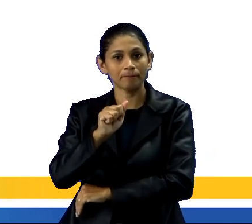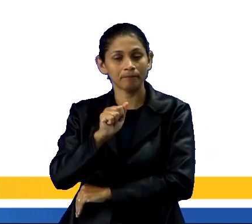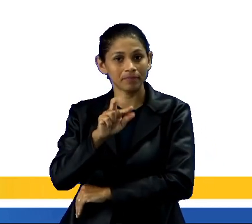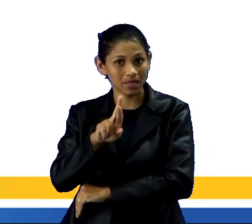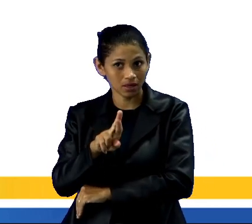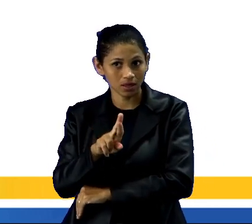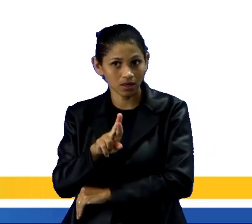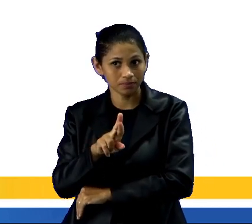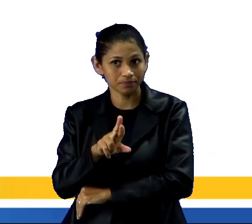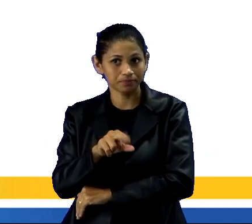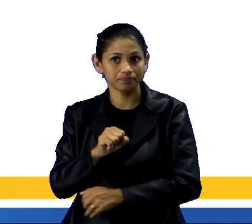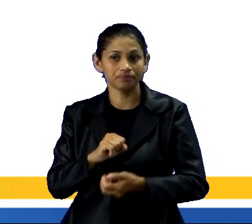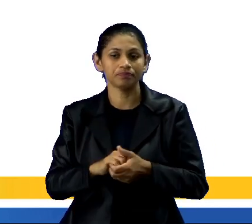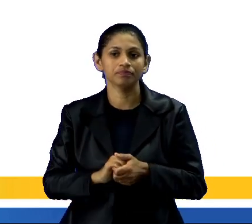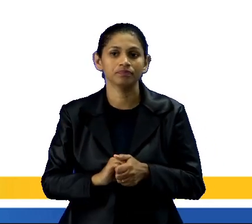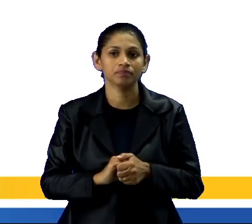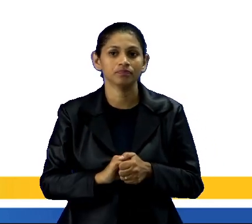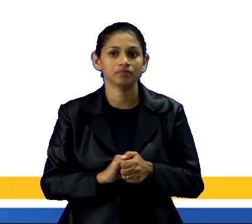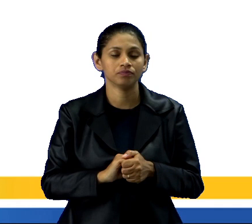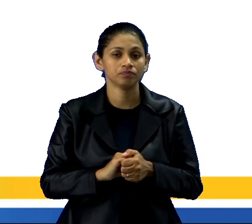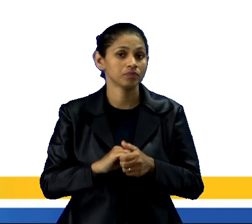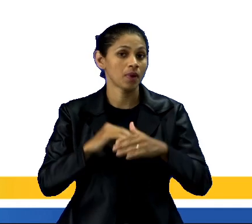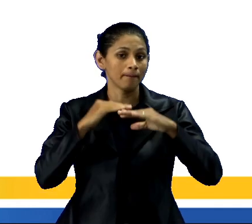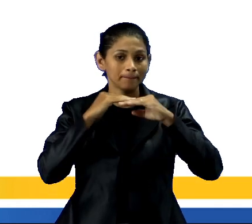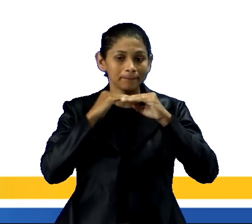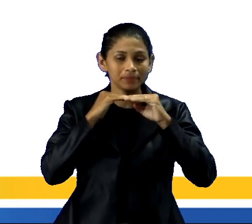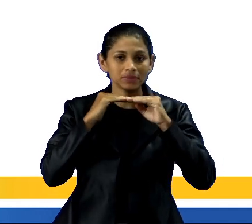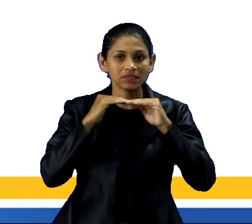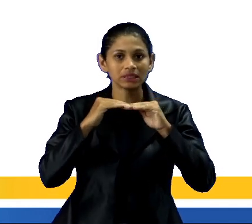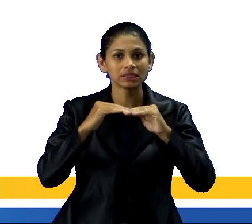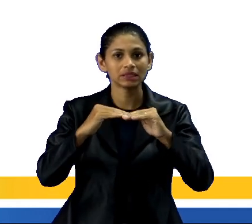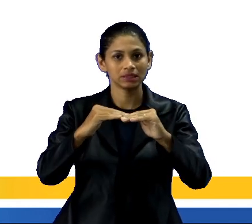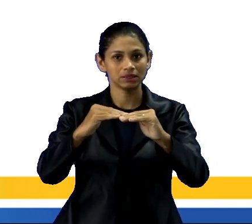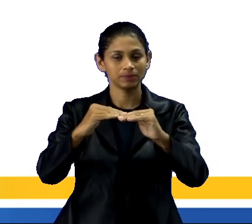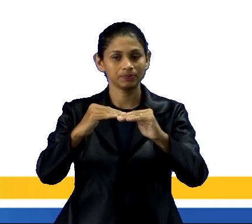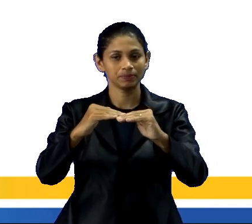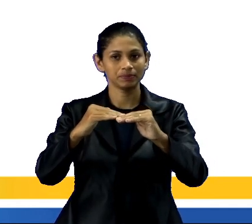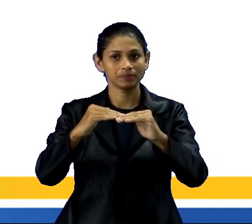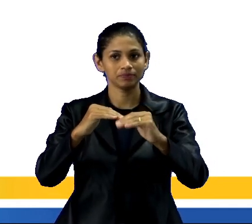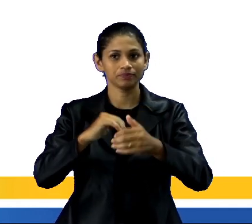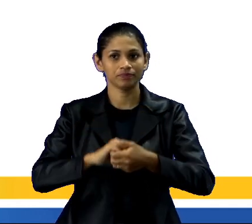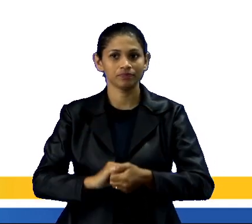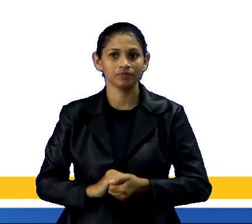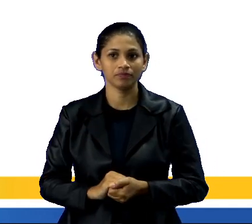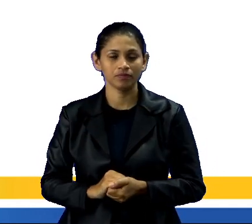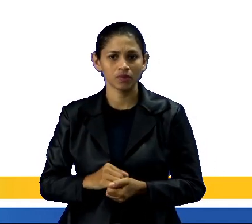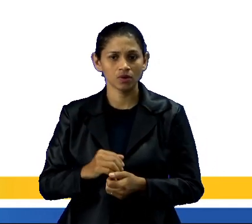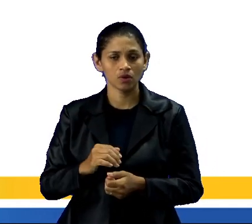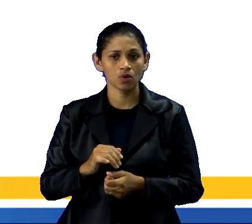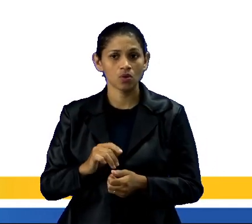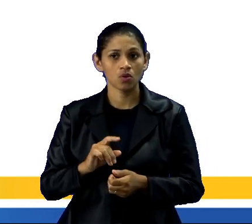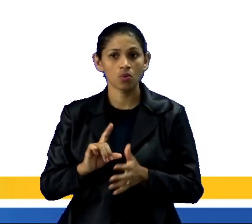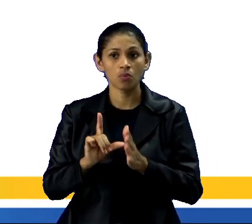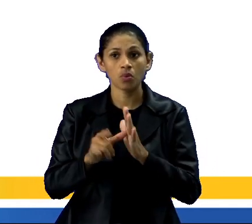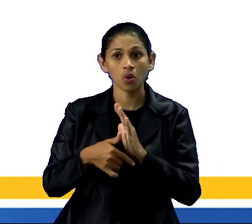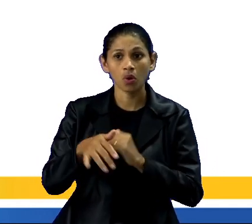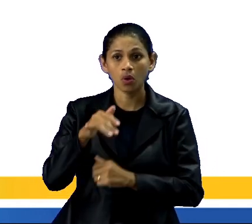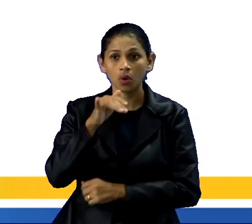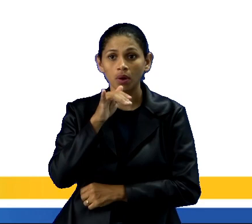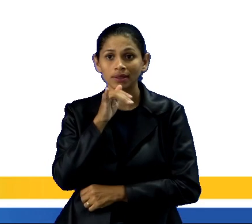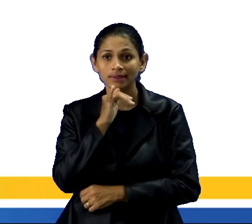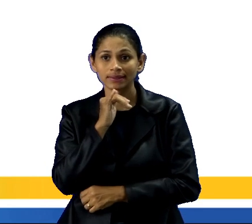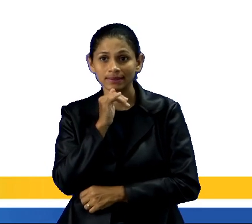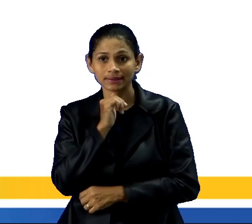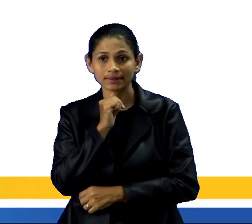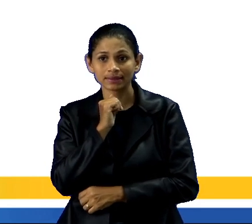9,45. O que é que eu faço? Mantenho 9,4. O próximo exemplo,